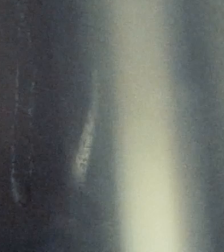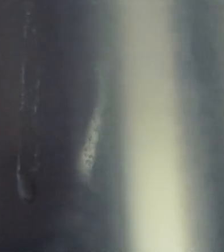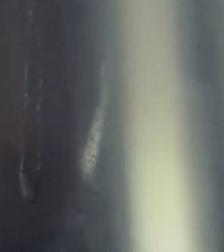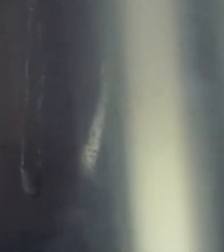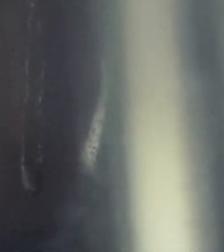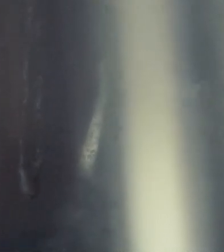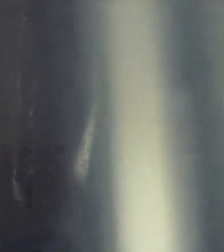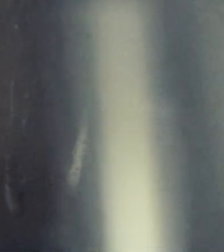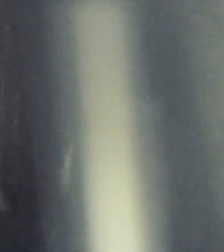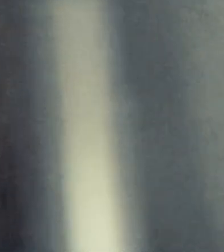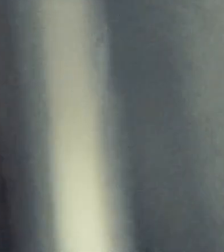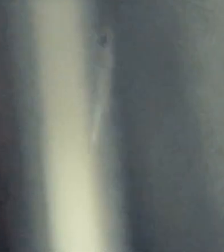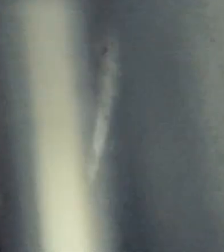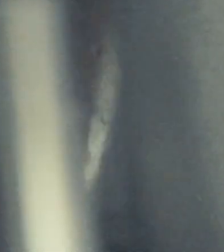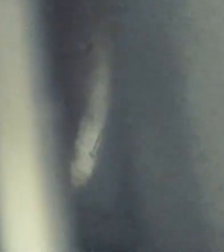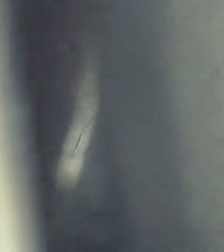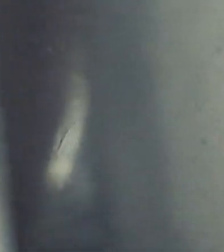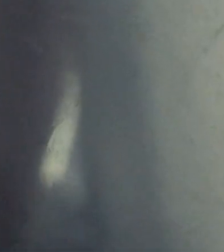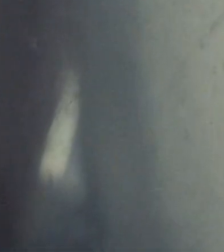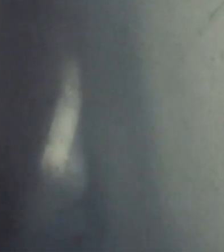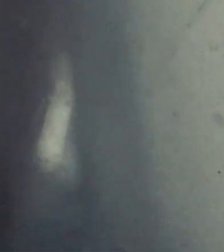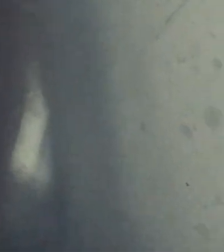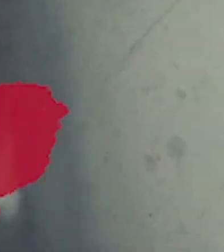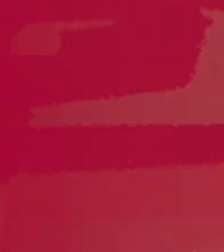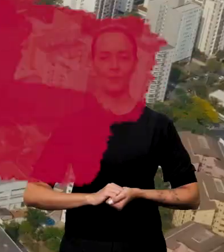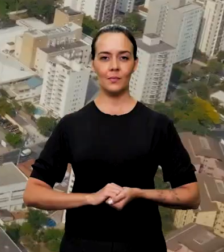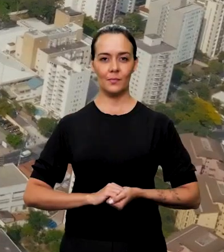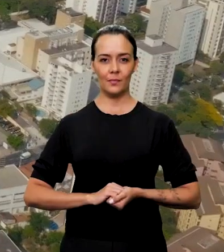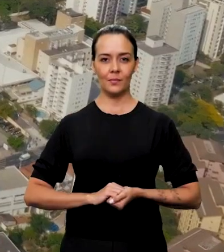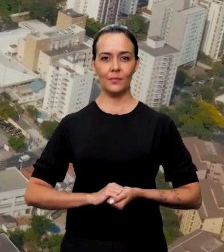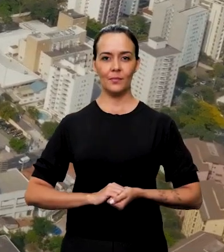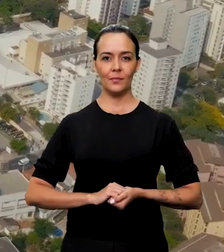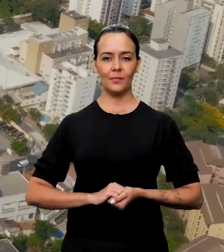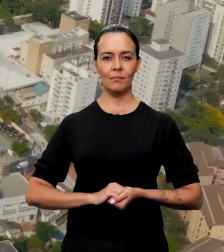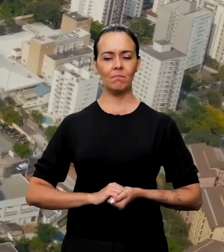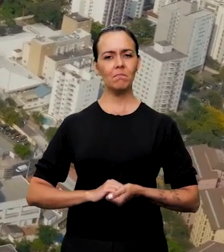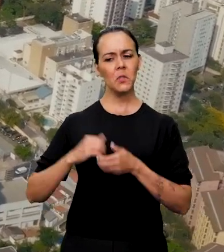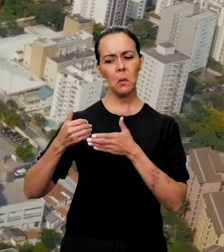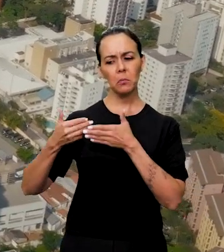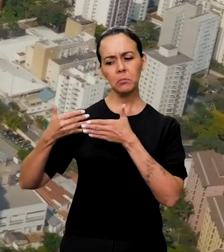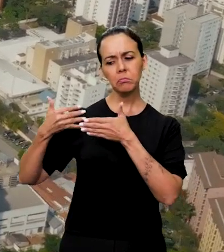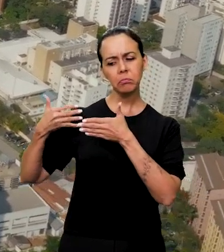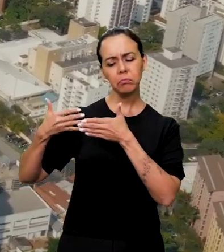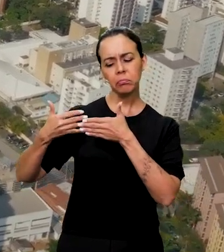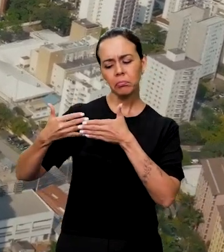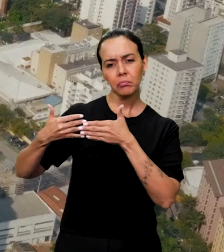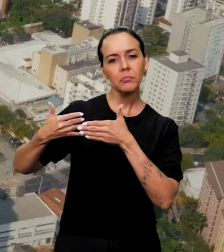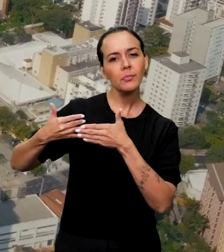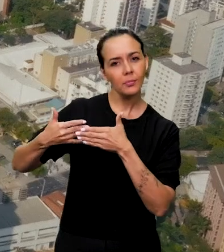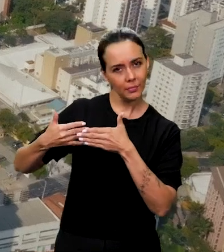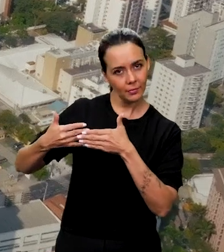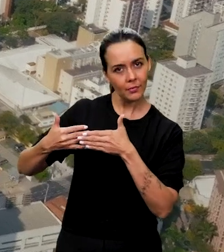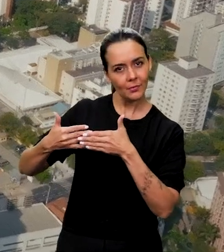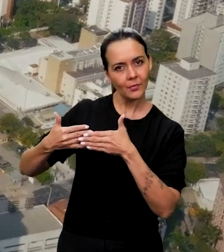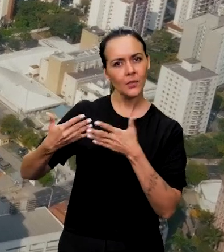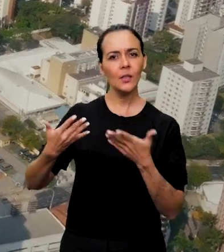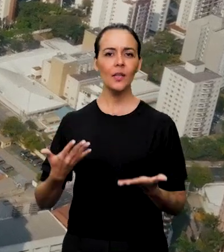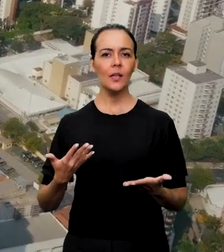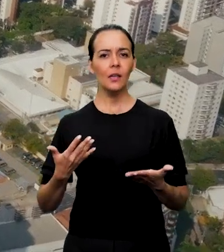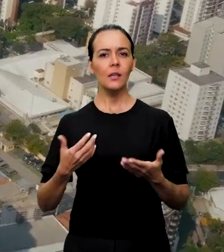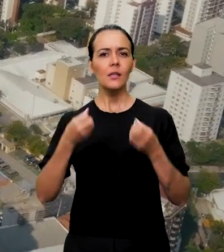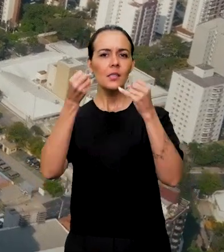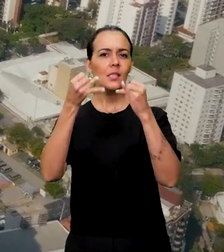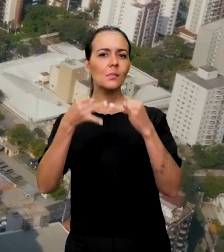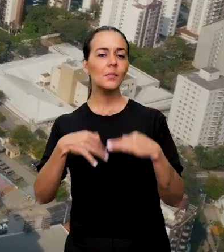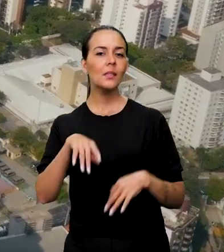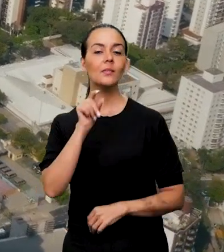Angela Dipp convida Ana Priscila Sóguia. Vista aérea da cidade, São Paulo, SP. Muito recentemente, o que se poderia